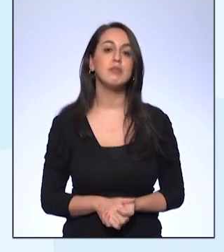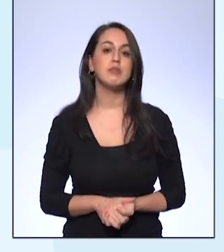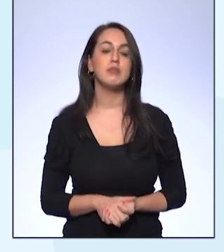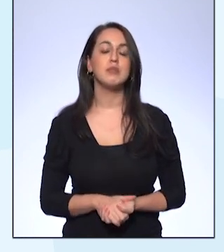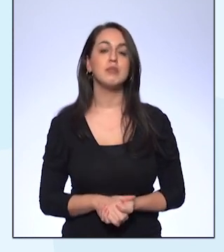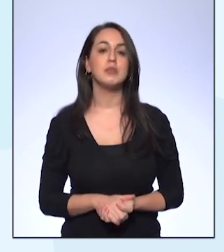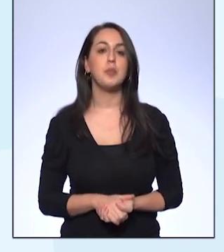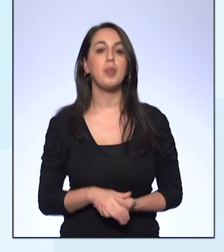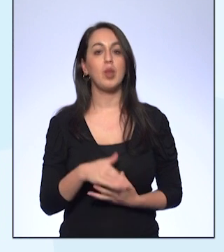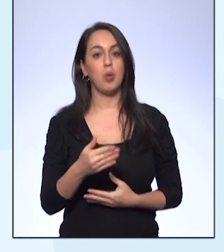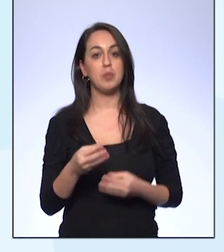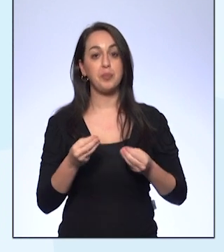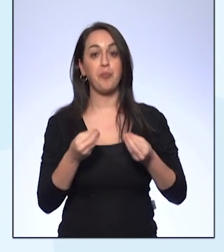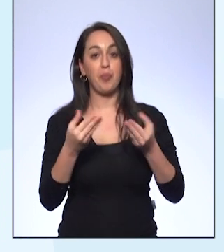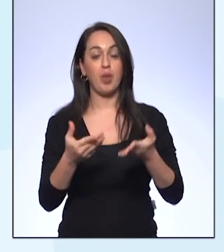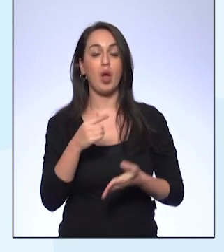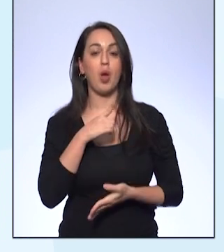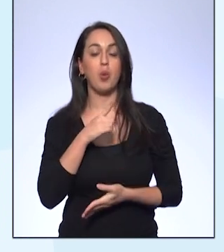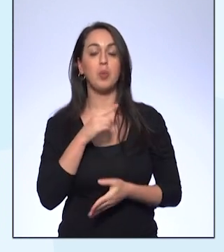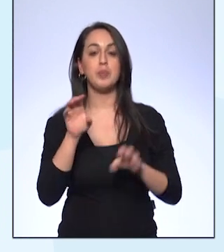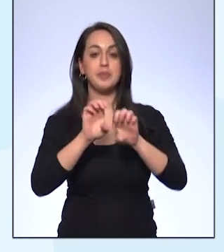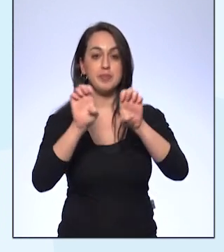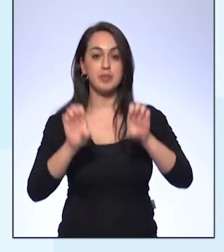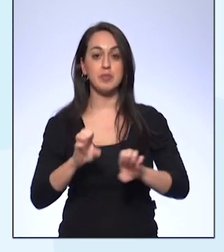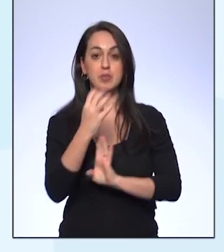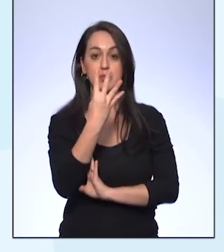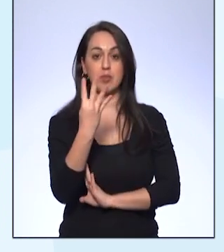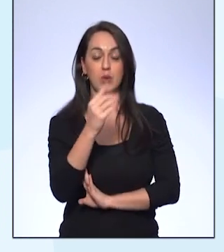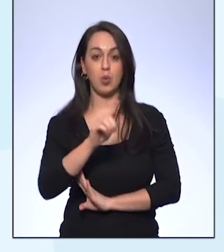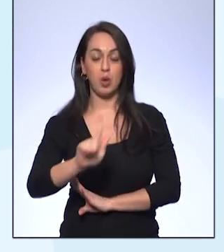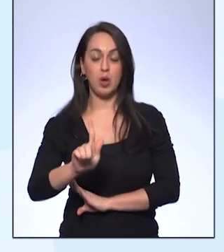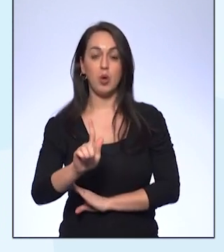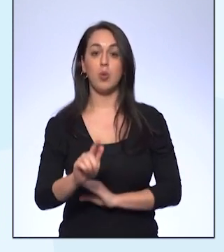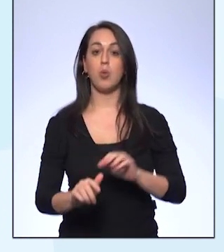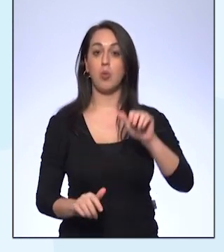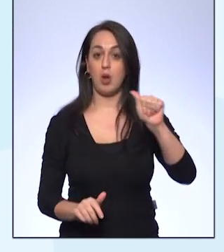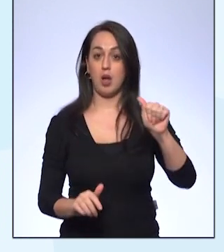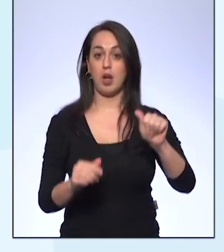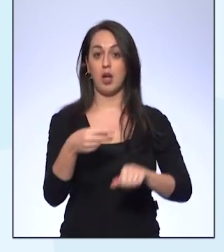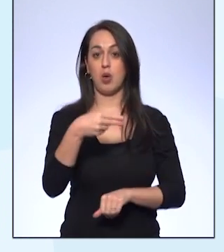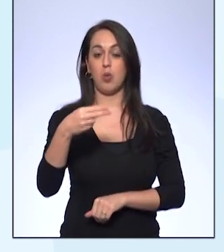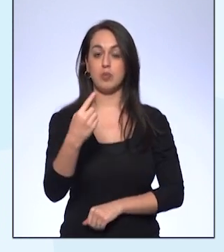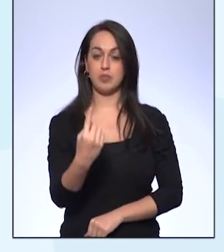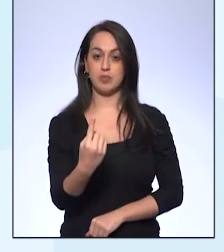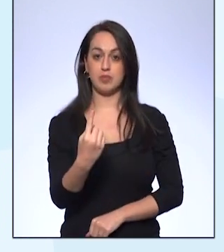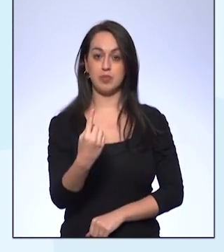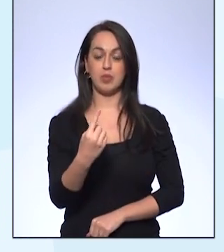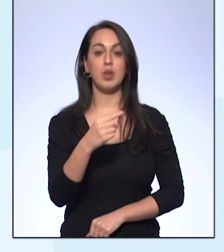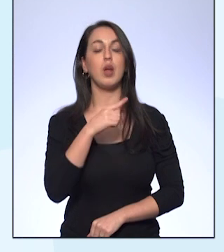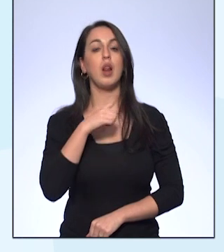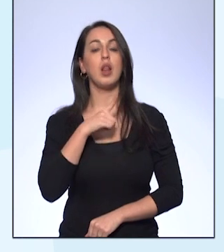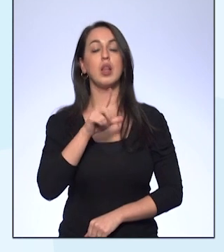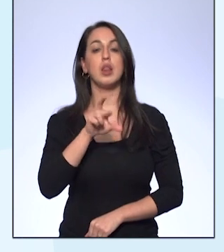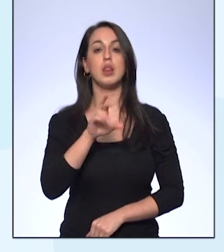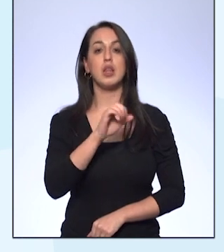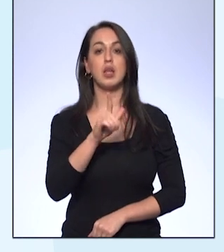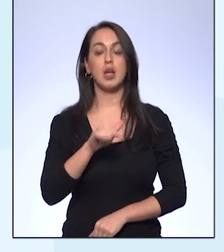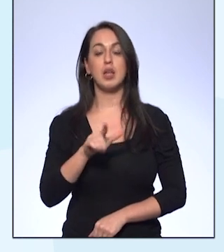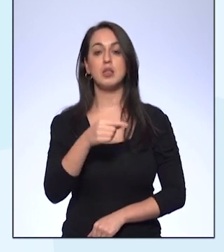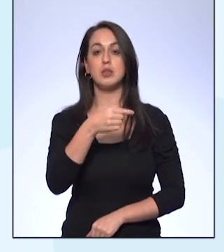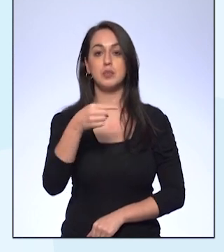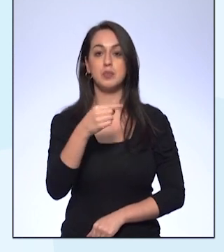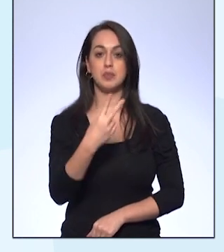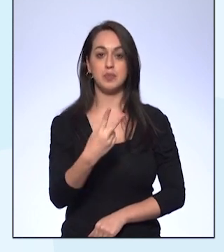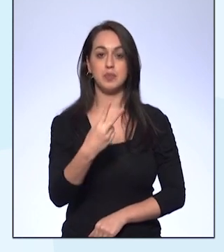é dada uma equação do quarto grau com o a igual a 1 e ela tem raízes menos